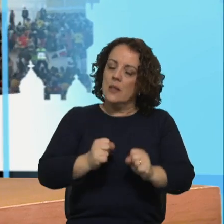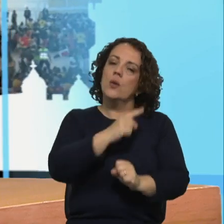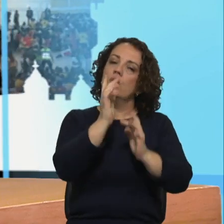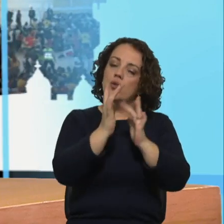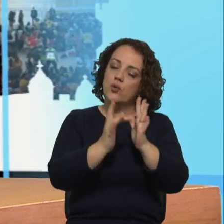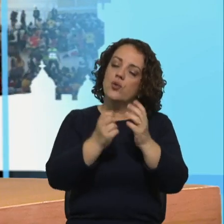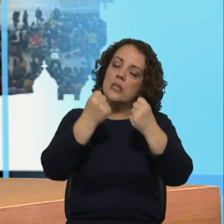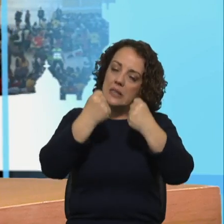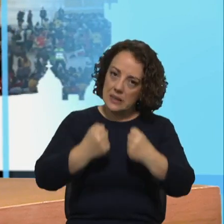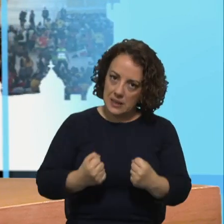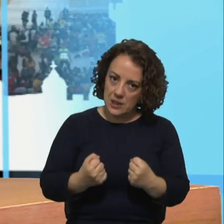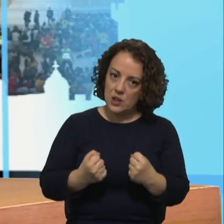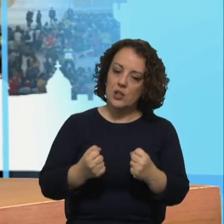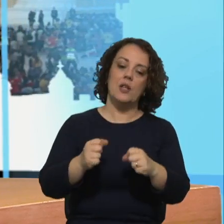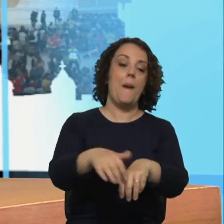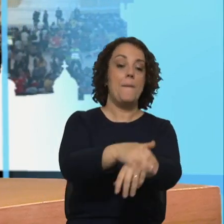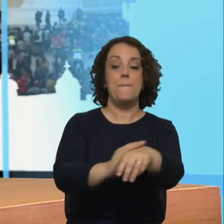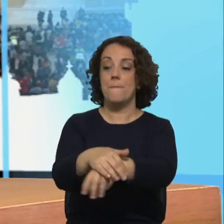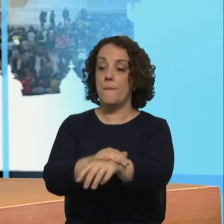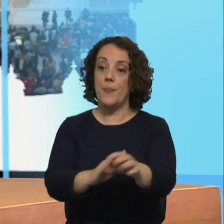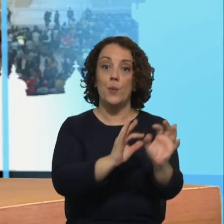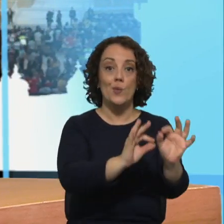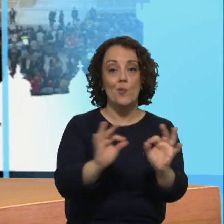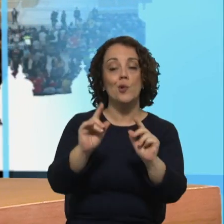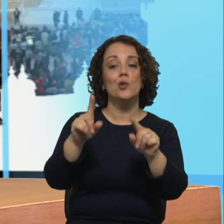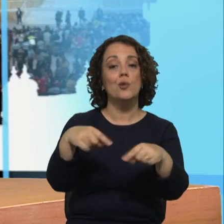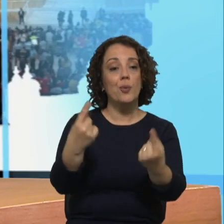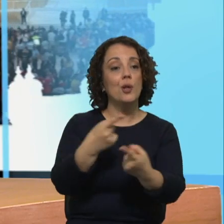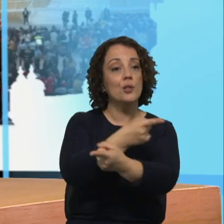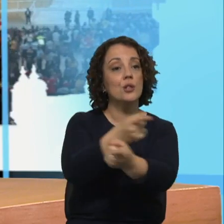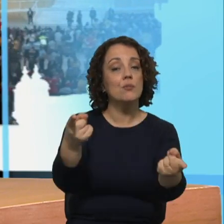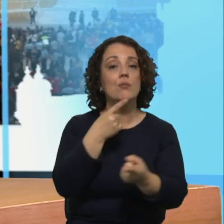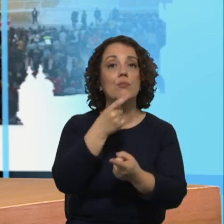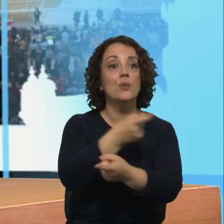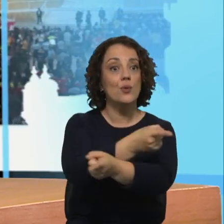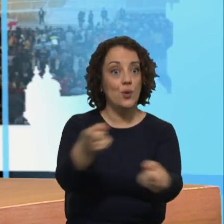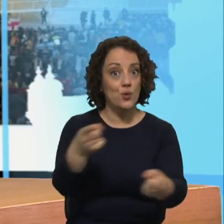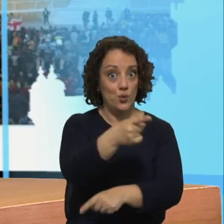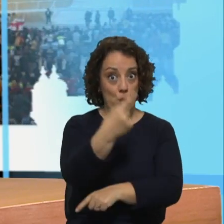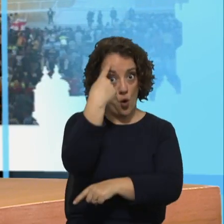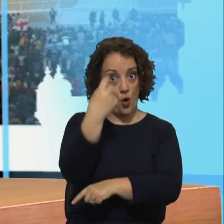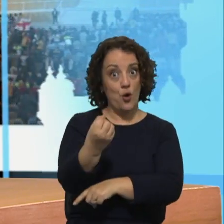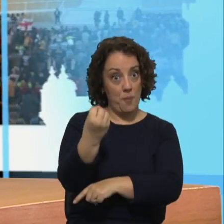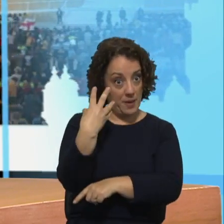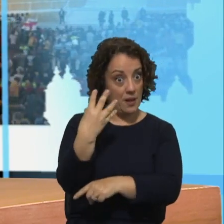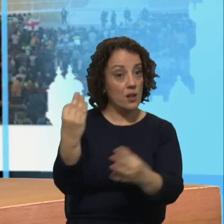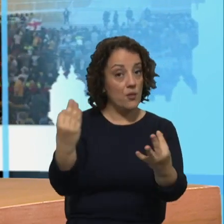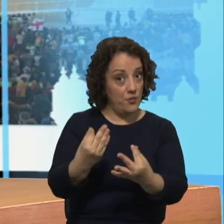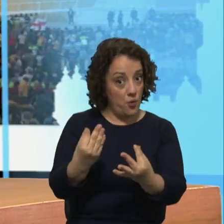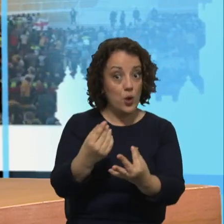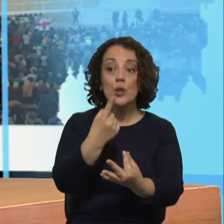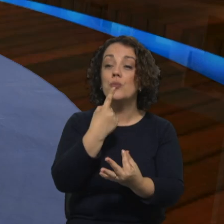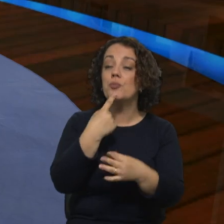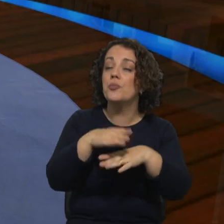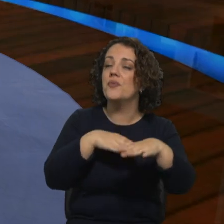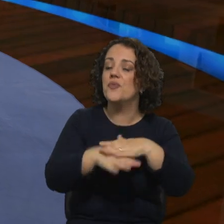portanto, temos o lava-pés e, de seguida, o Senhor diz: compreendeis o que vos fiz, como eu vos fiz, agora deveis fazer vós também. O que diz esse gesto